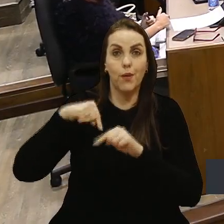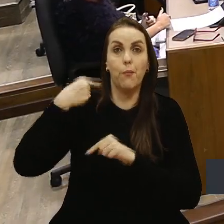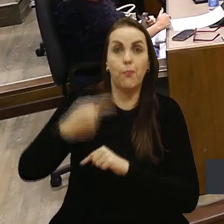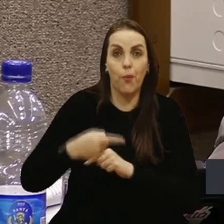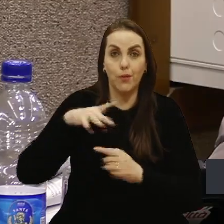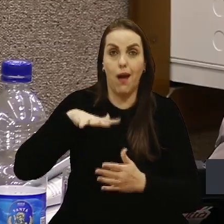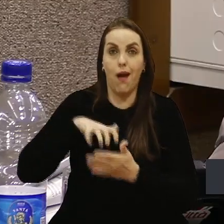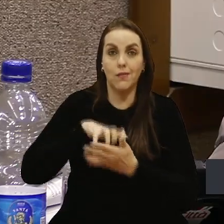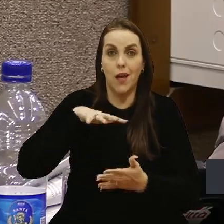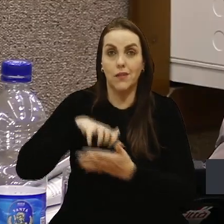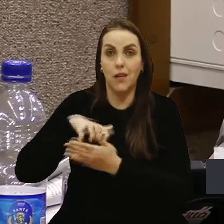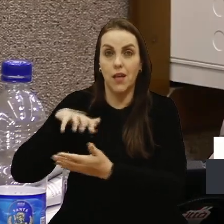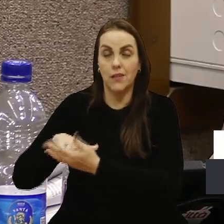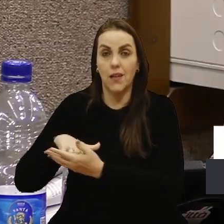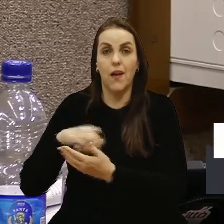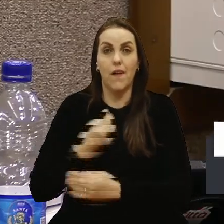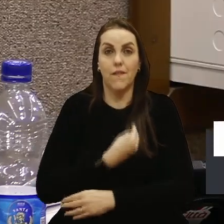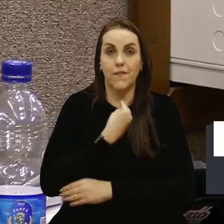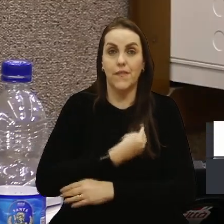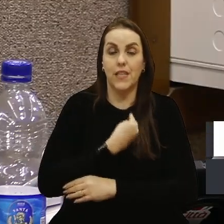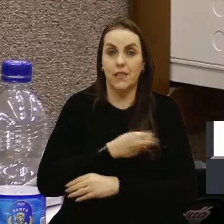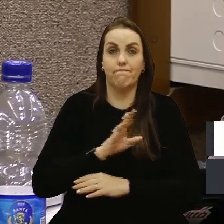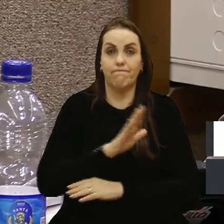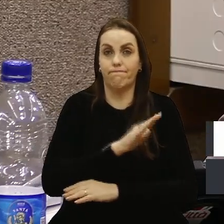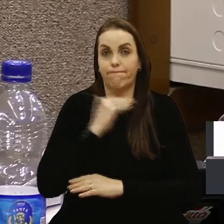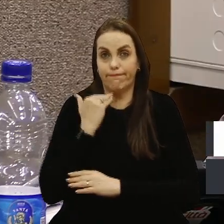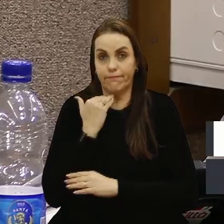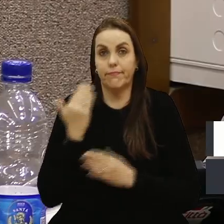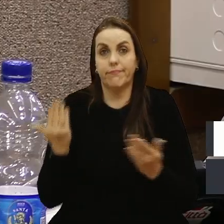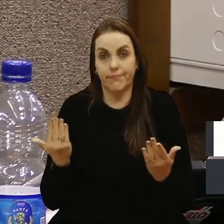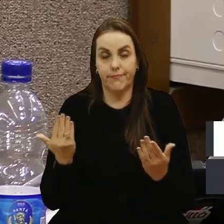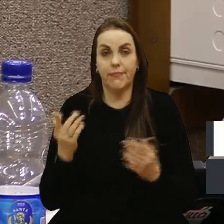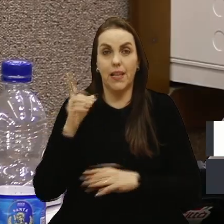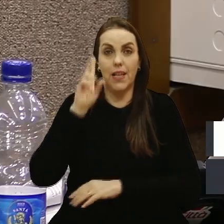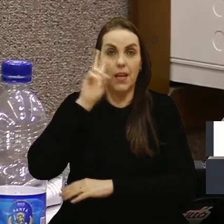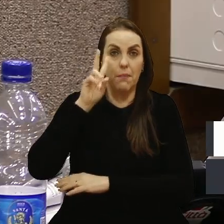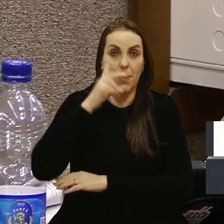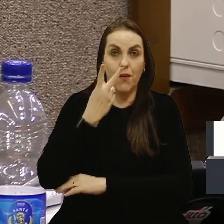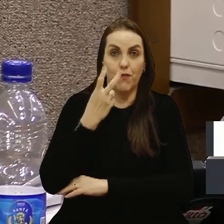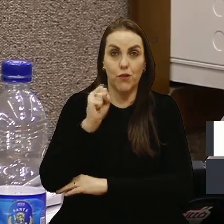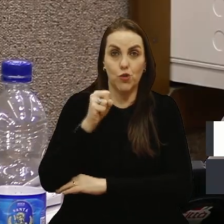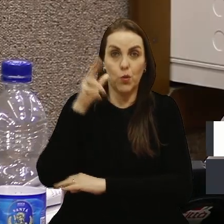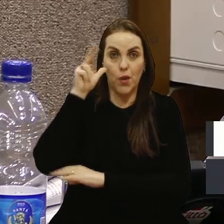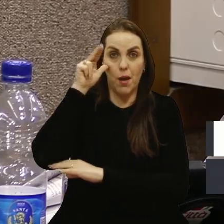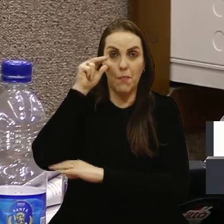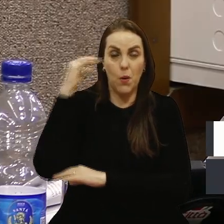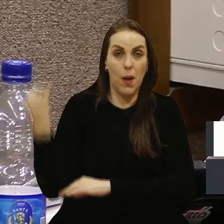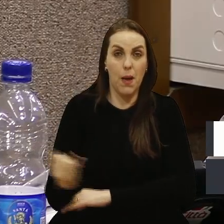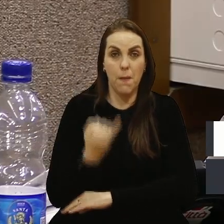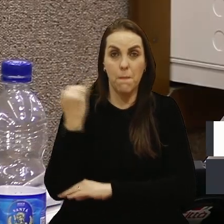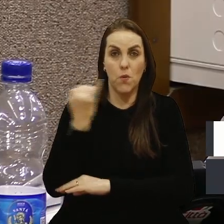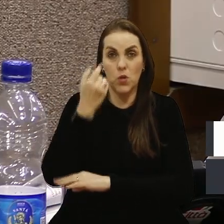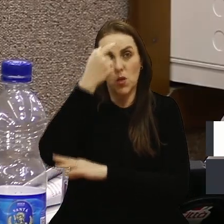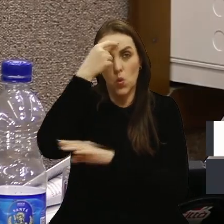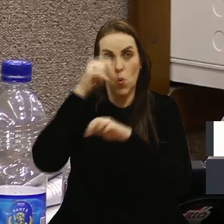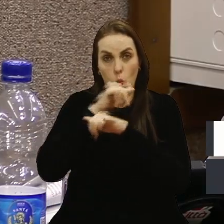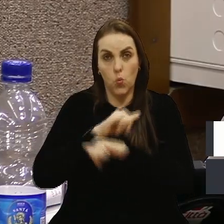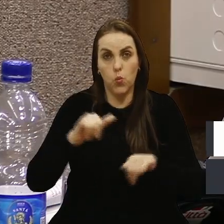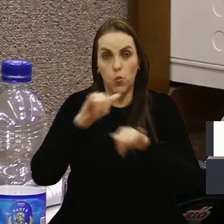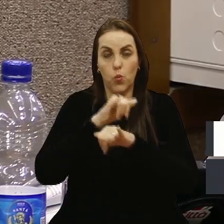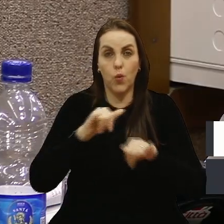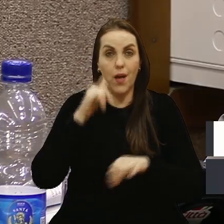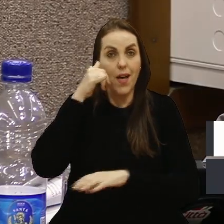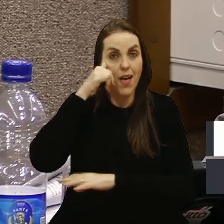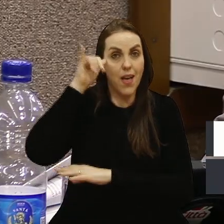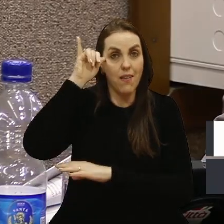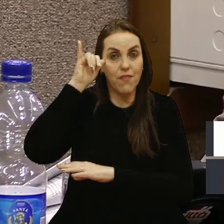acidentes, que as vidas são ceifadas. Então, lembrar no dia 28 de abril a importância desse dia, da conscientização para que nós possamos evitar